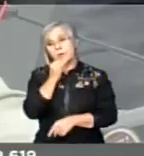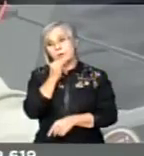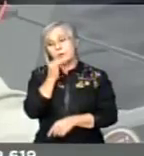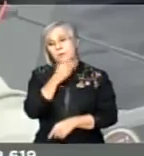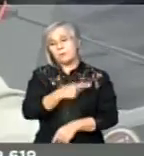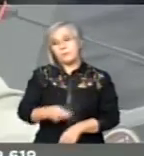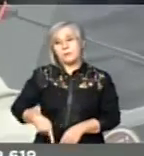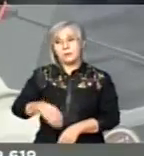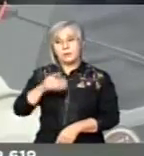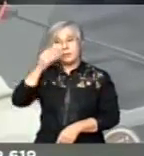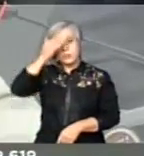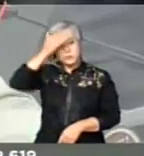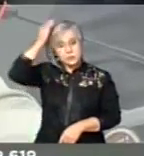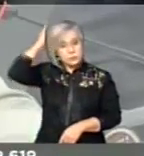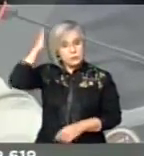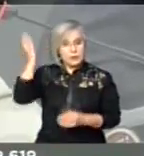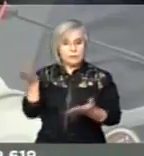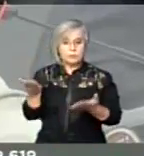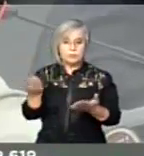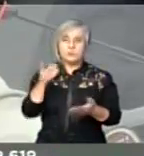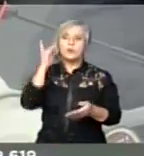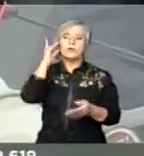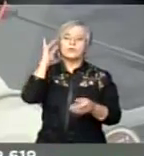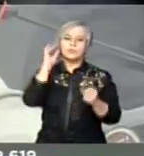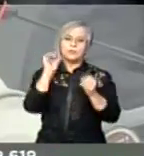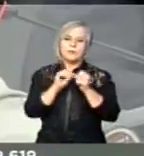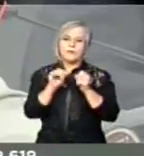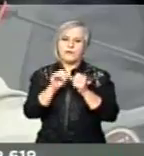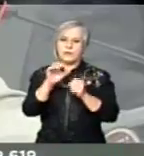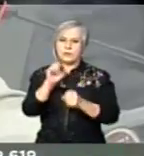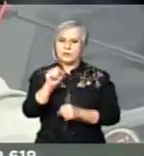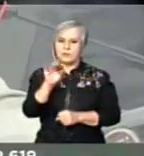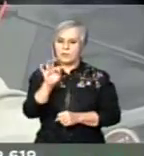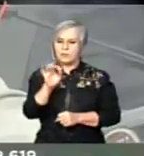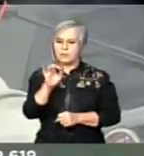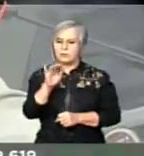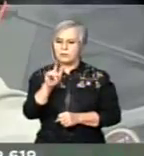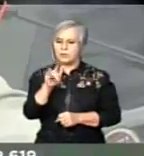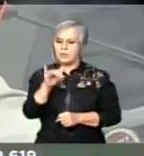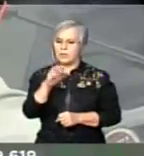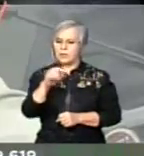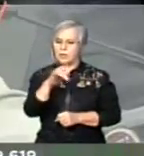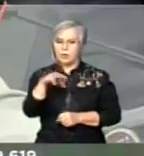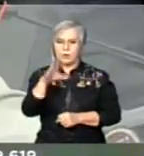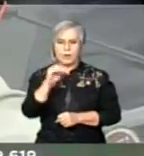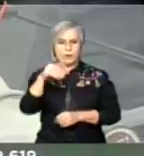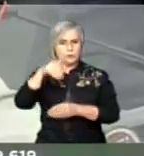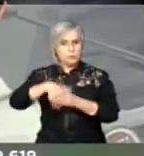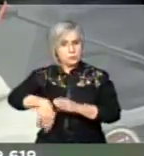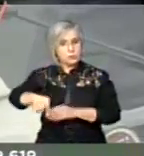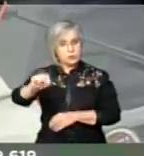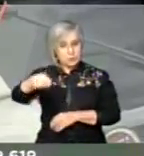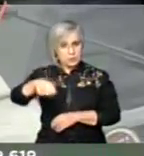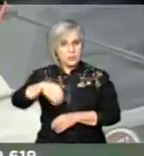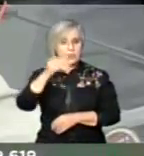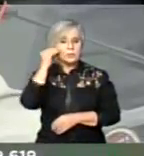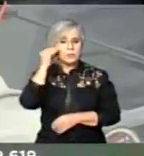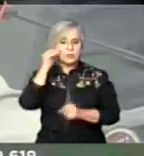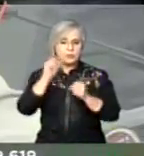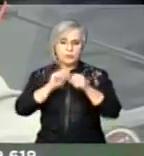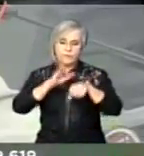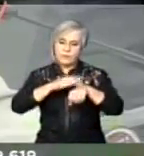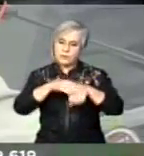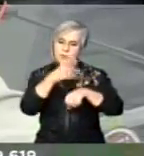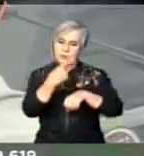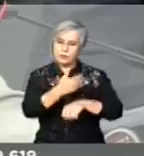casa. Dilma praticou estelionato eleitoral, sim. Está fazendo, tentou fazer no seu governo, que a rigor ainda